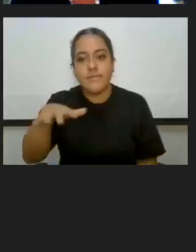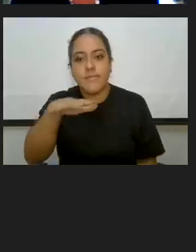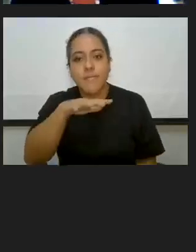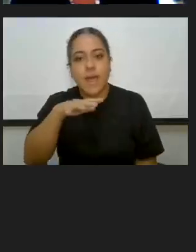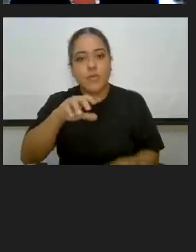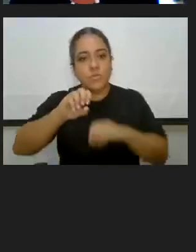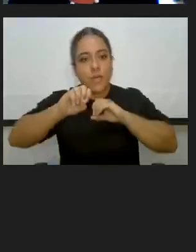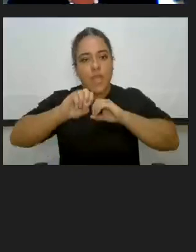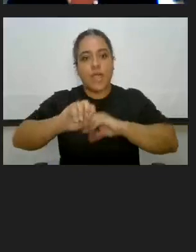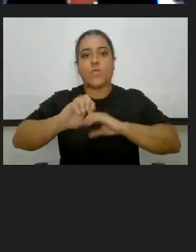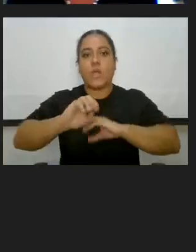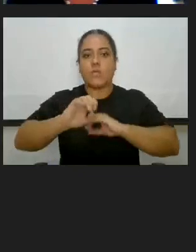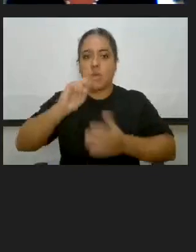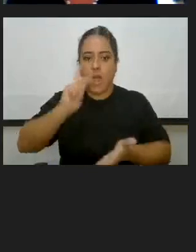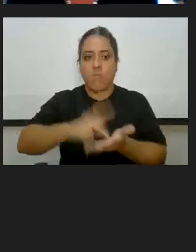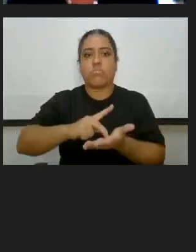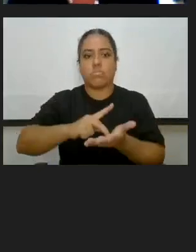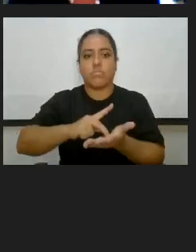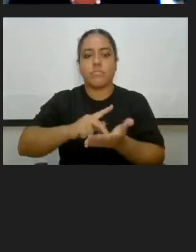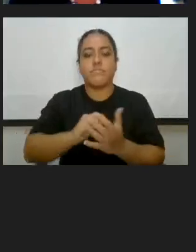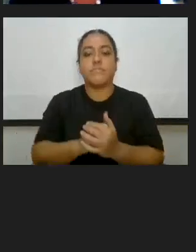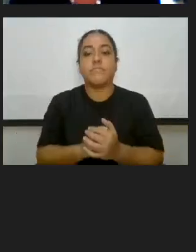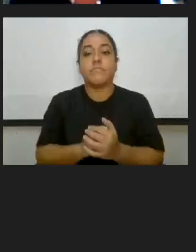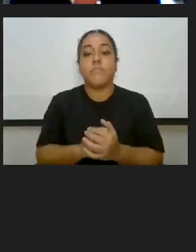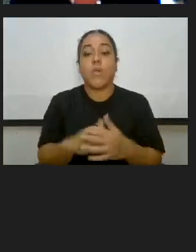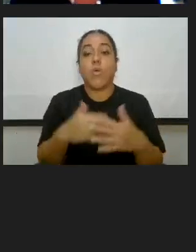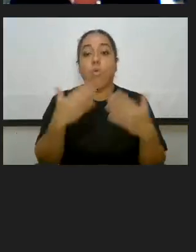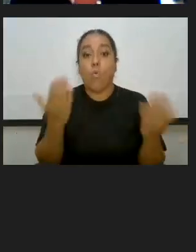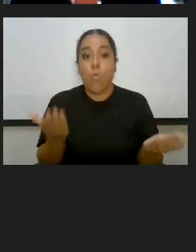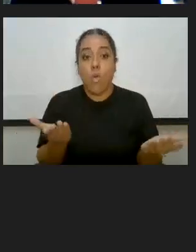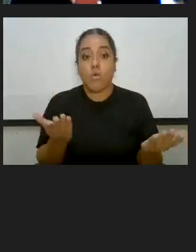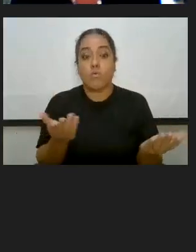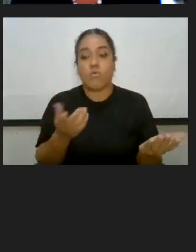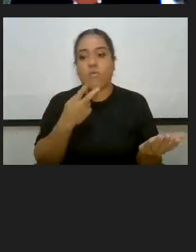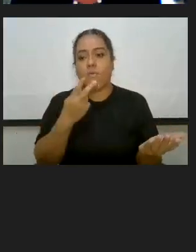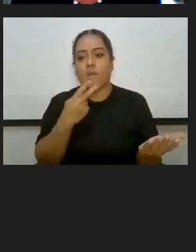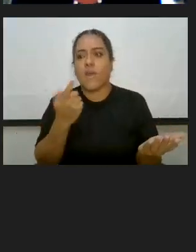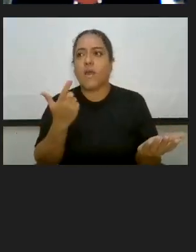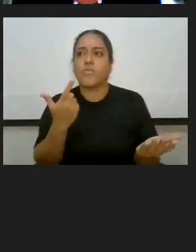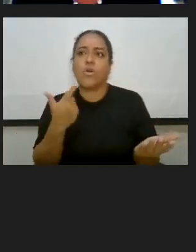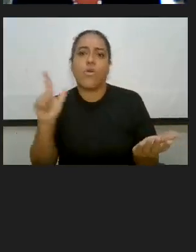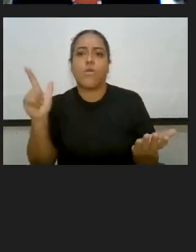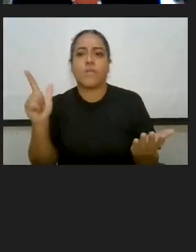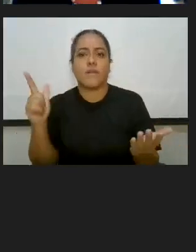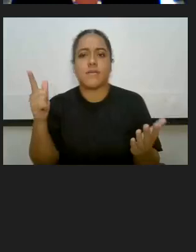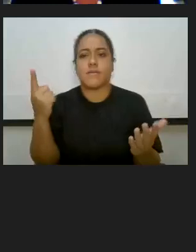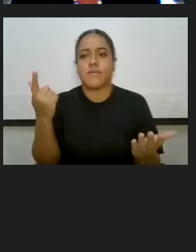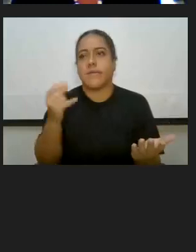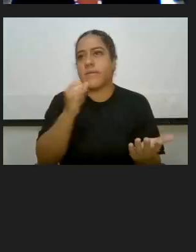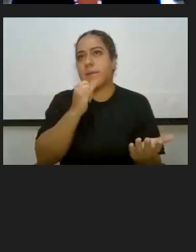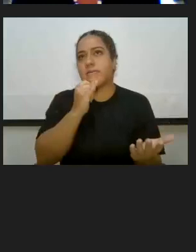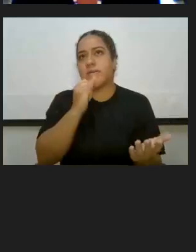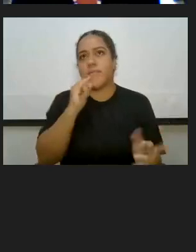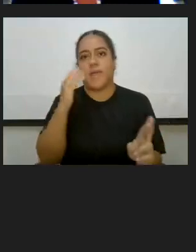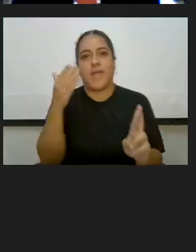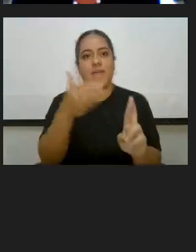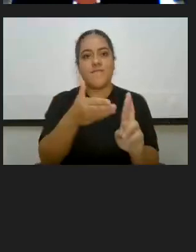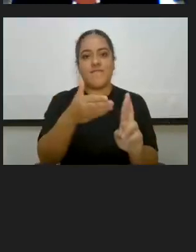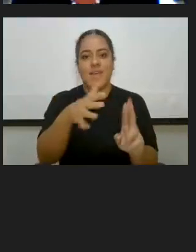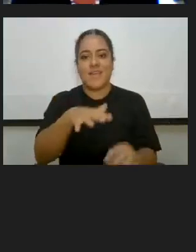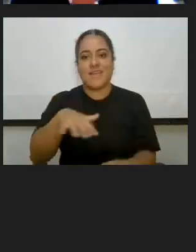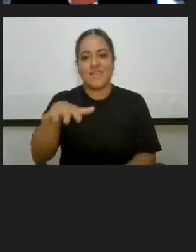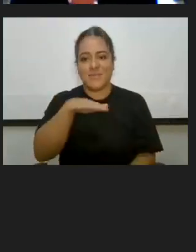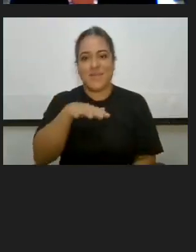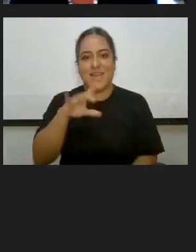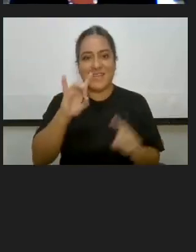educacional. Quando eu vou tratar de determinadas questões que se referem ao espaço